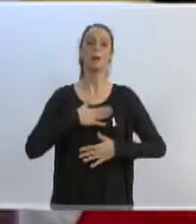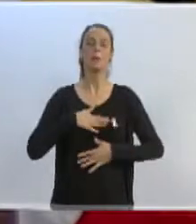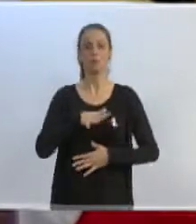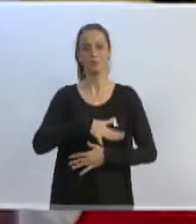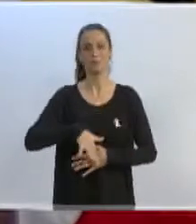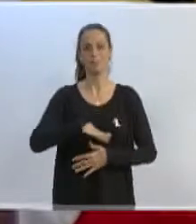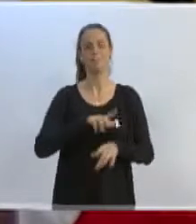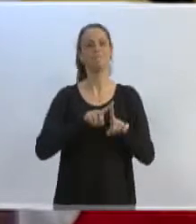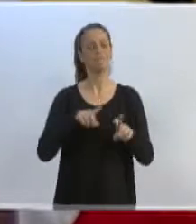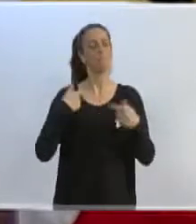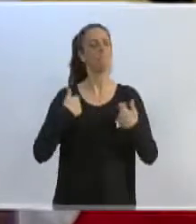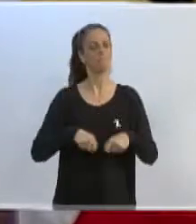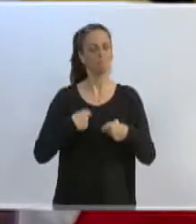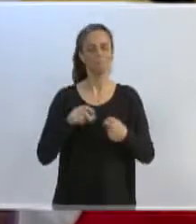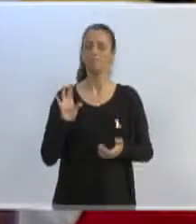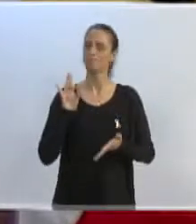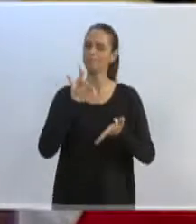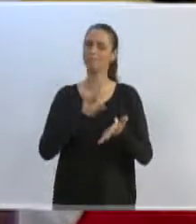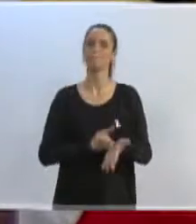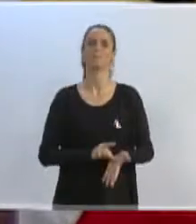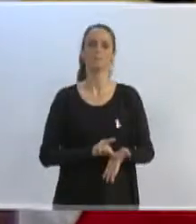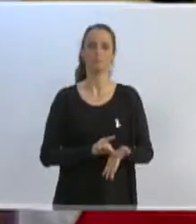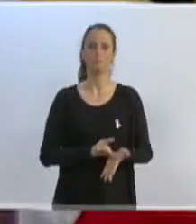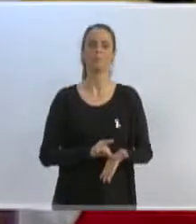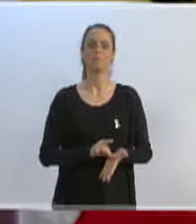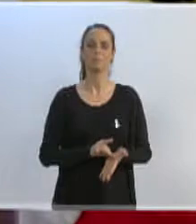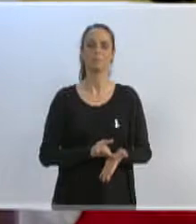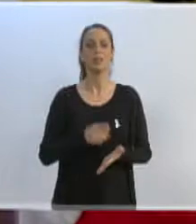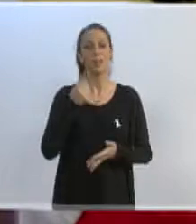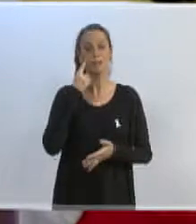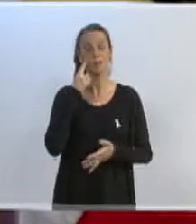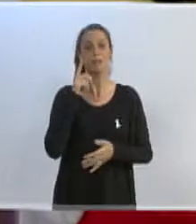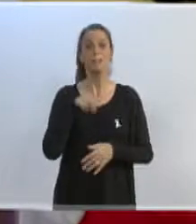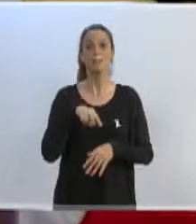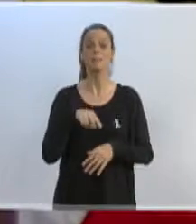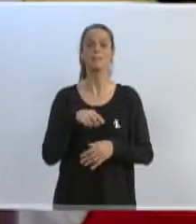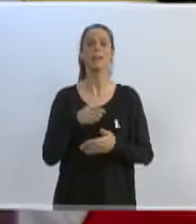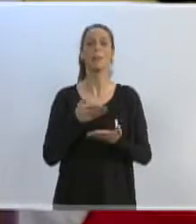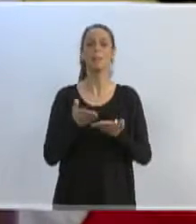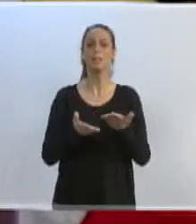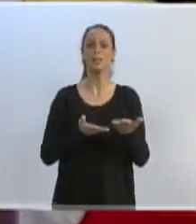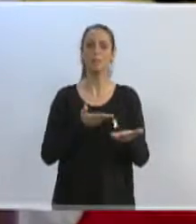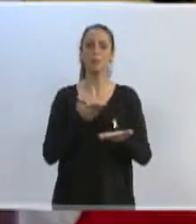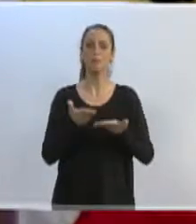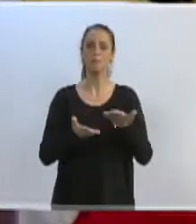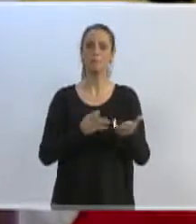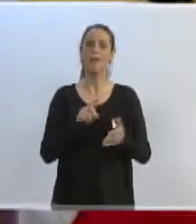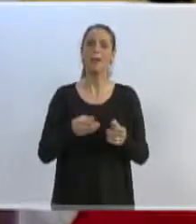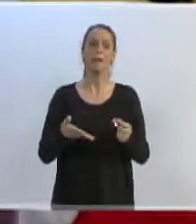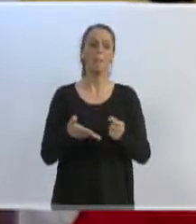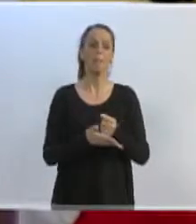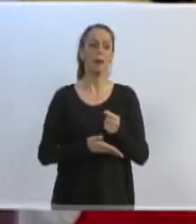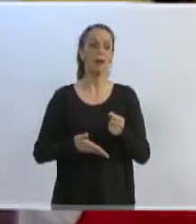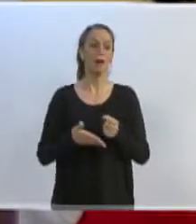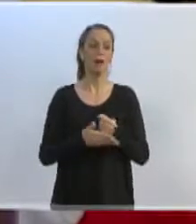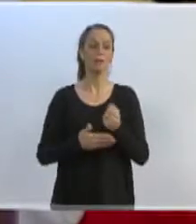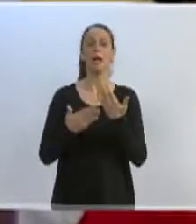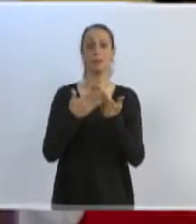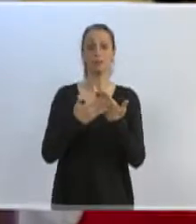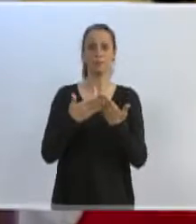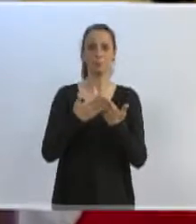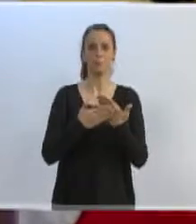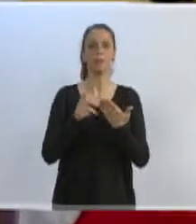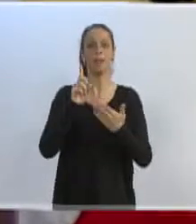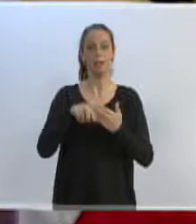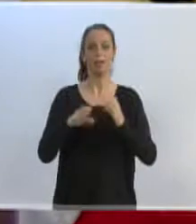mas precisamos realmente a questão da terapia. Isso é muito importante, porque é a base de tudo, é a comunicação do